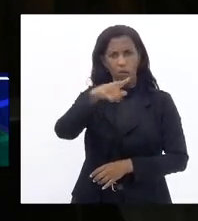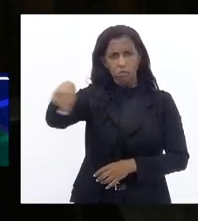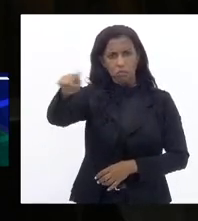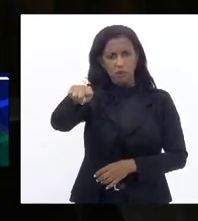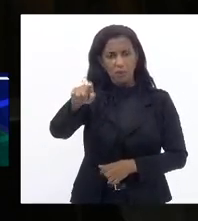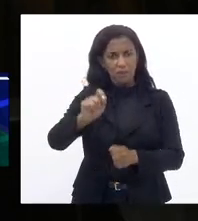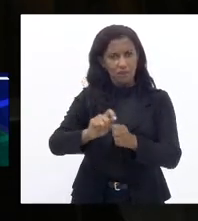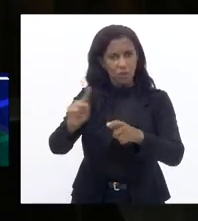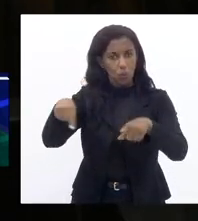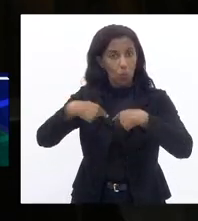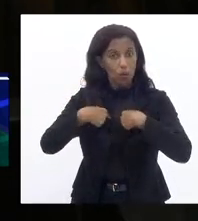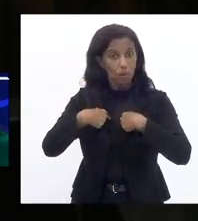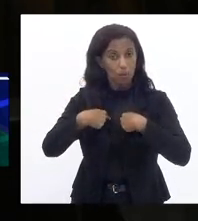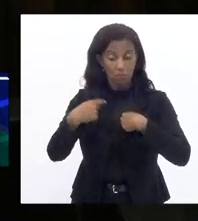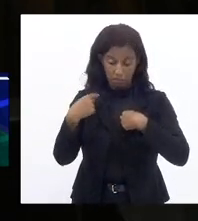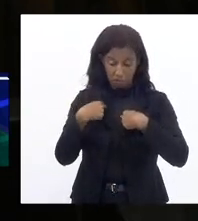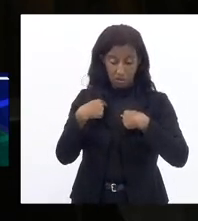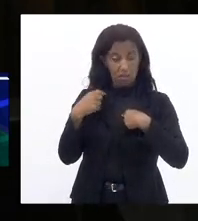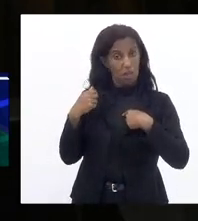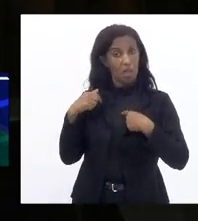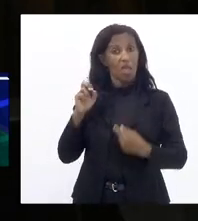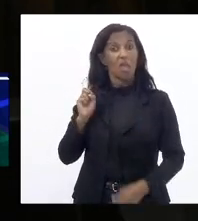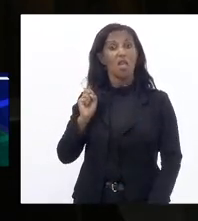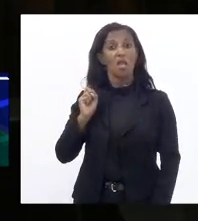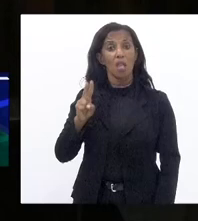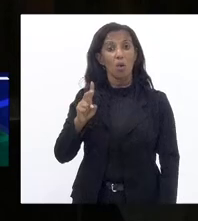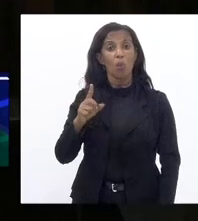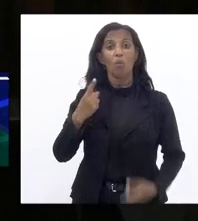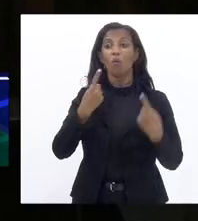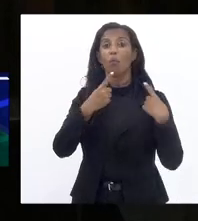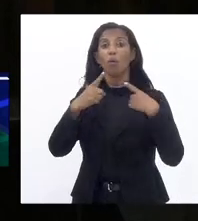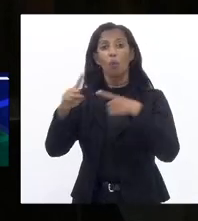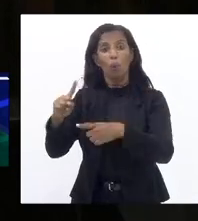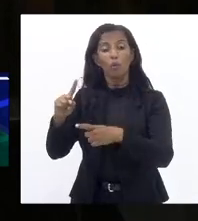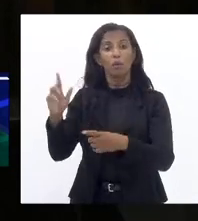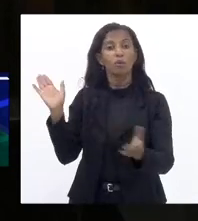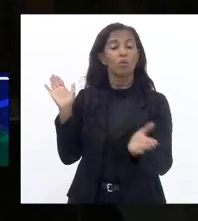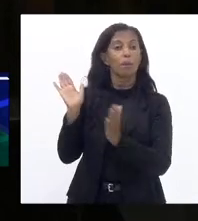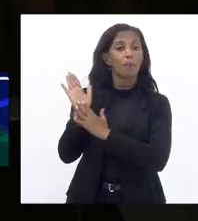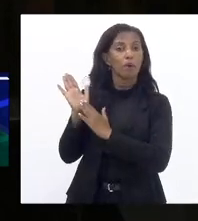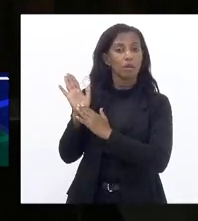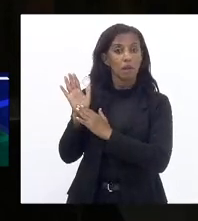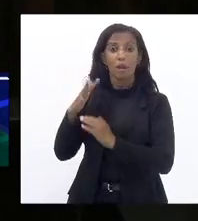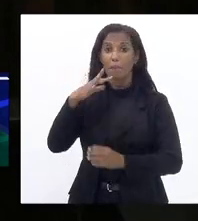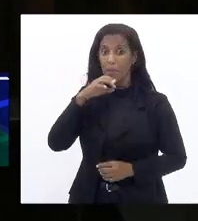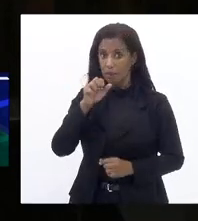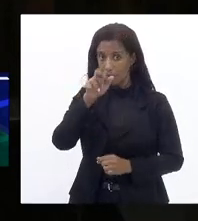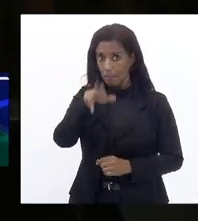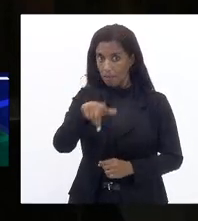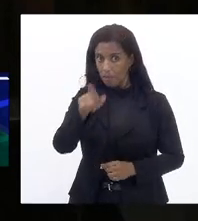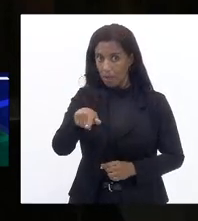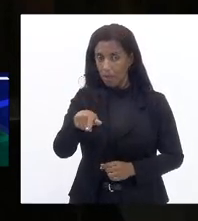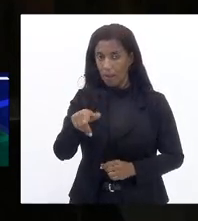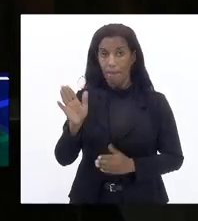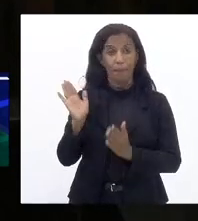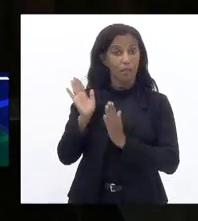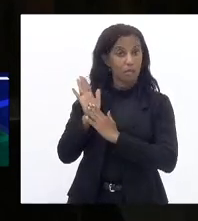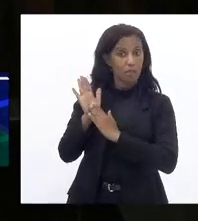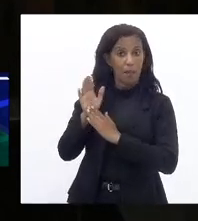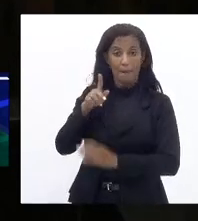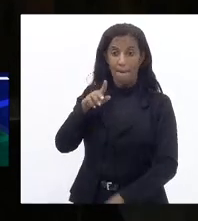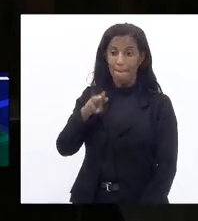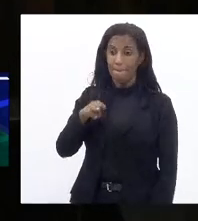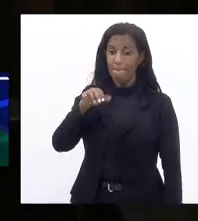fez contra mim, serei eu, vou representar contra o seu mandato. Perceba bem, eu falei mandato com